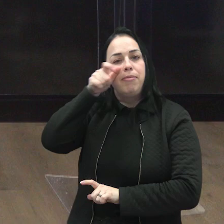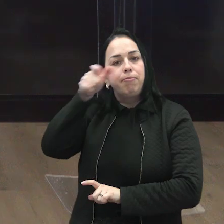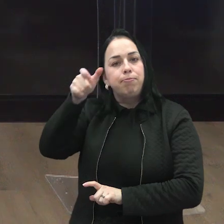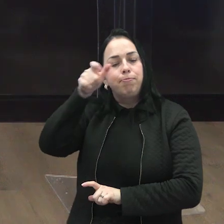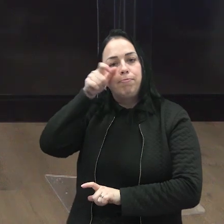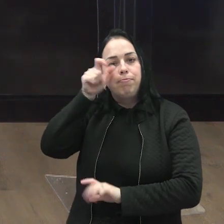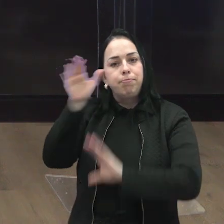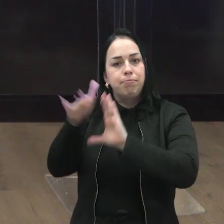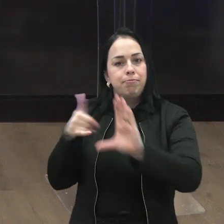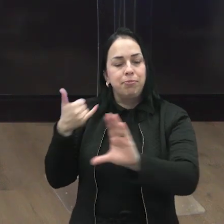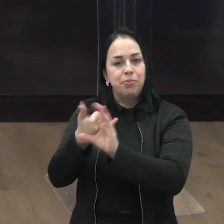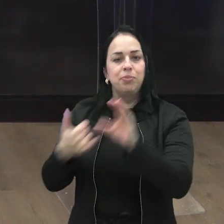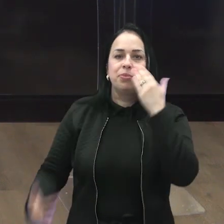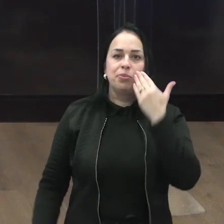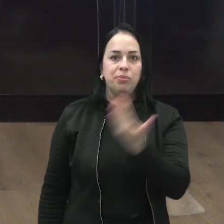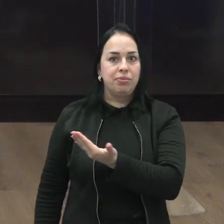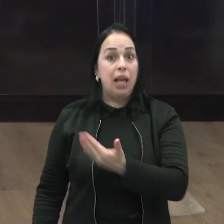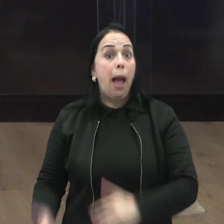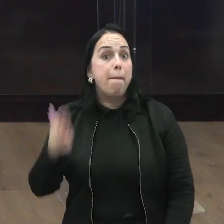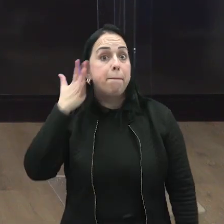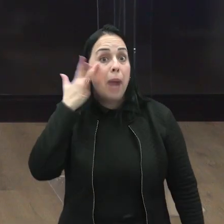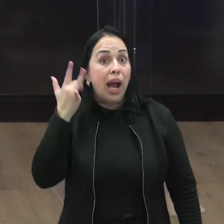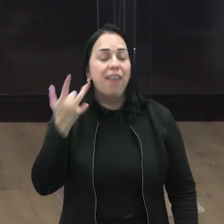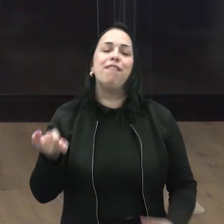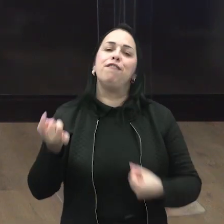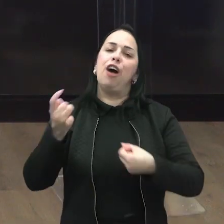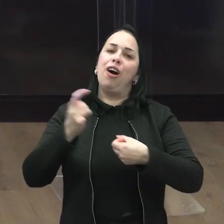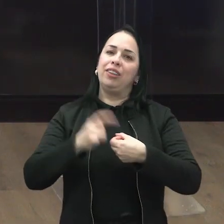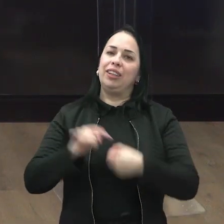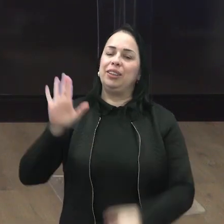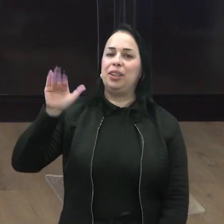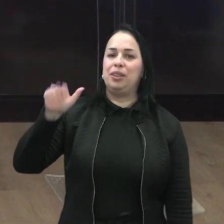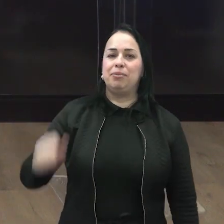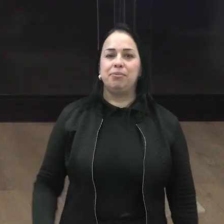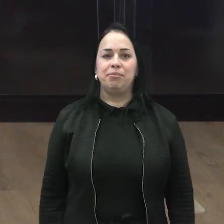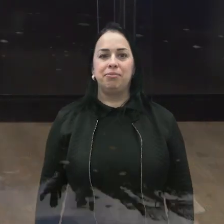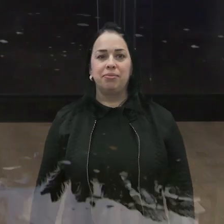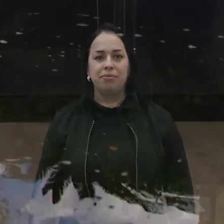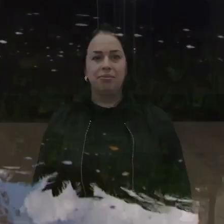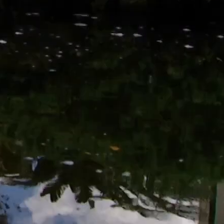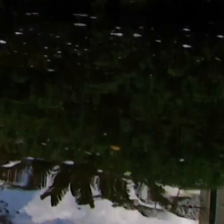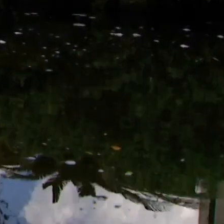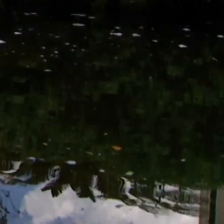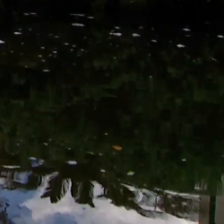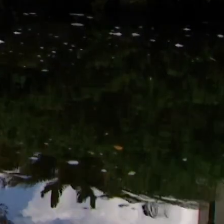encontra no YouTube TV Câmara SJC. Amanhã estaremos de volta. Até lá!